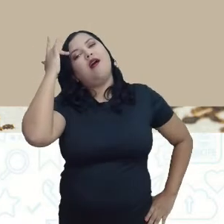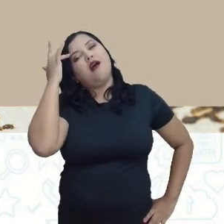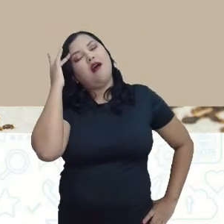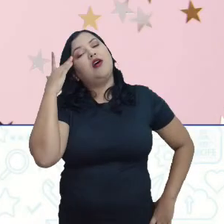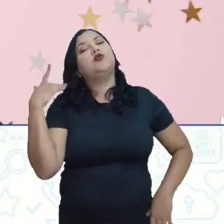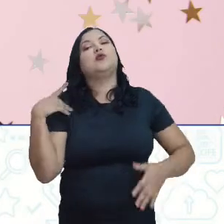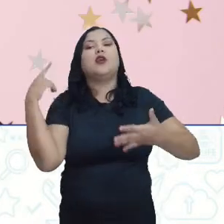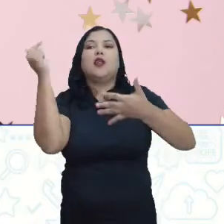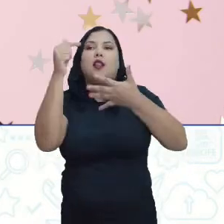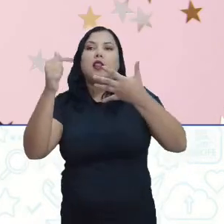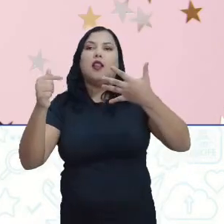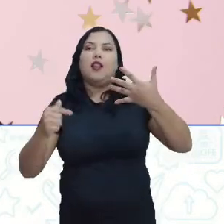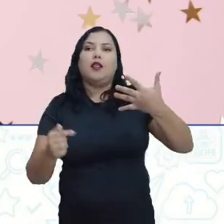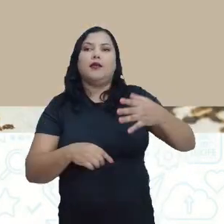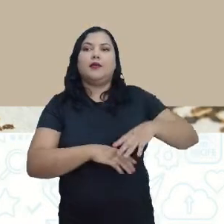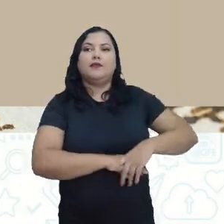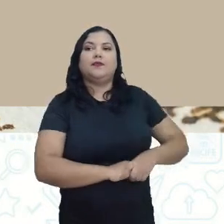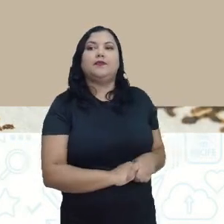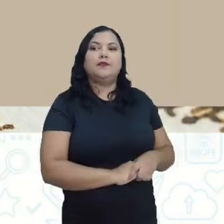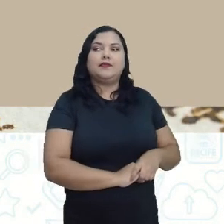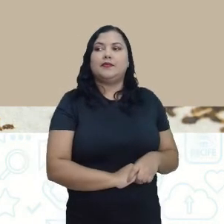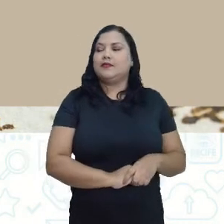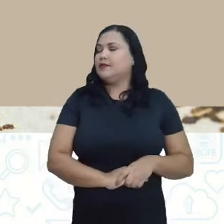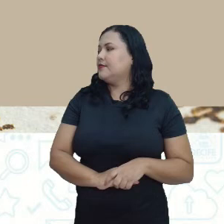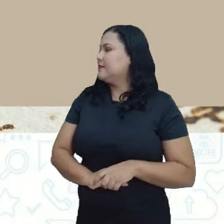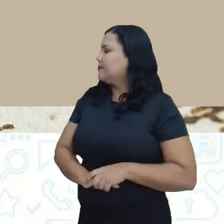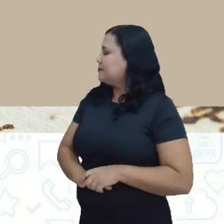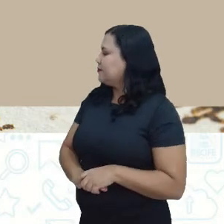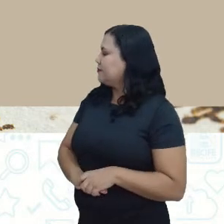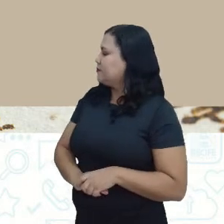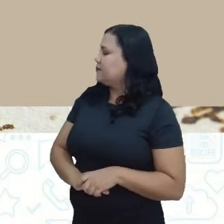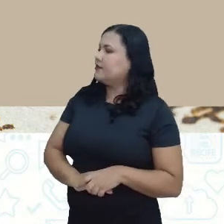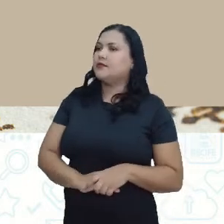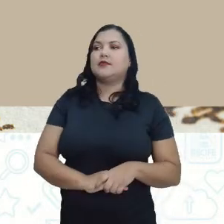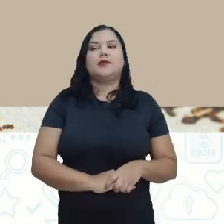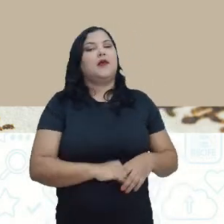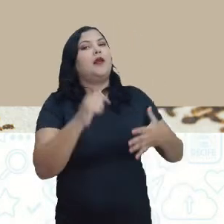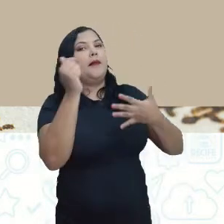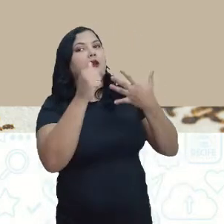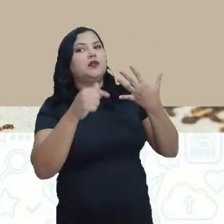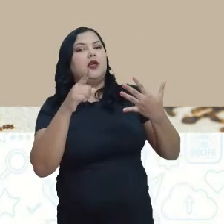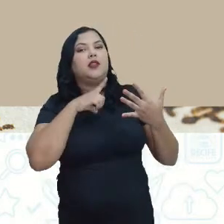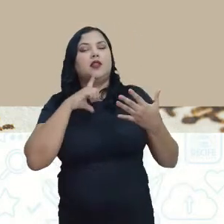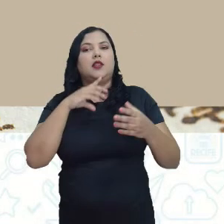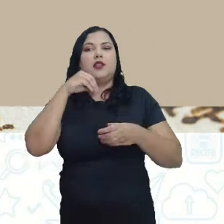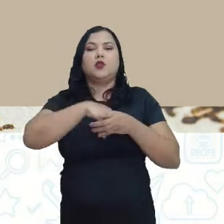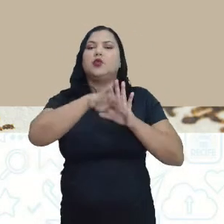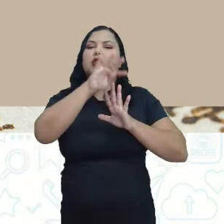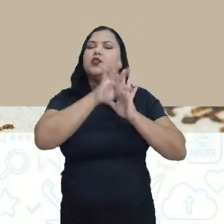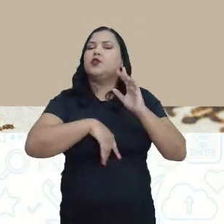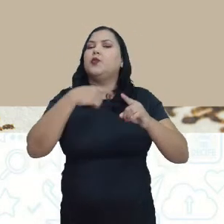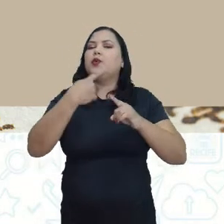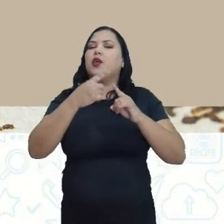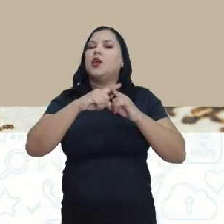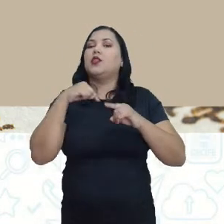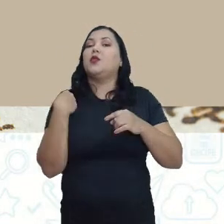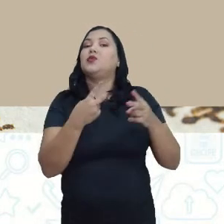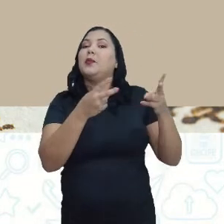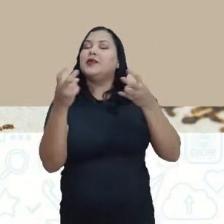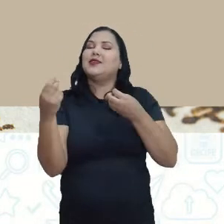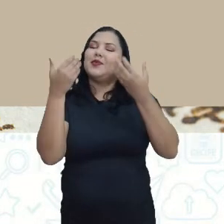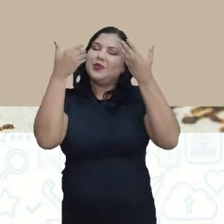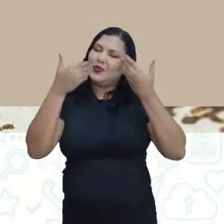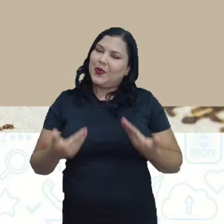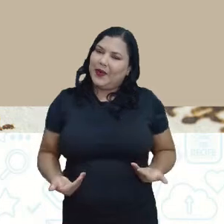essas marcações, tá? E aí, essas marcações, elas existem no texto para quê? Para que a gente perceba o